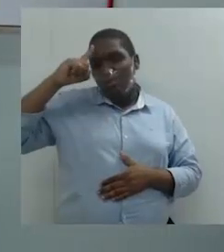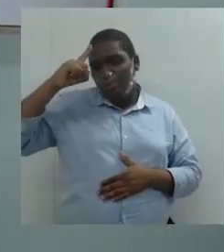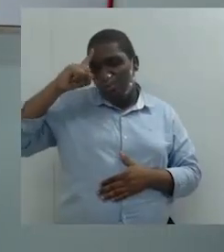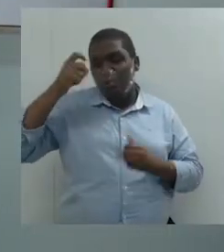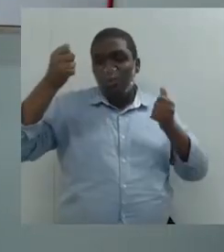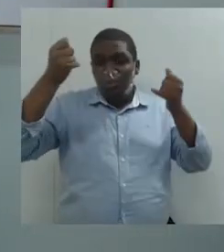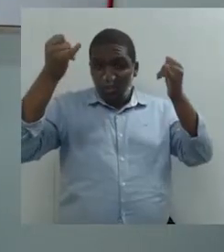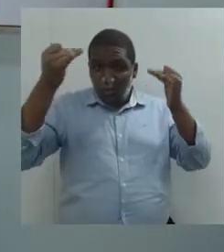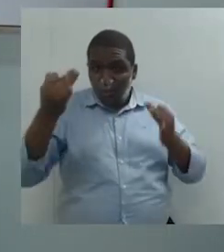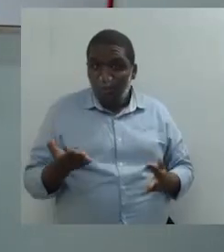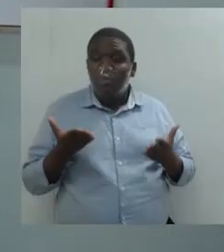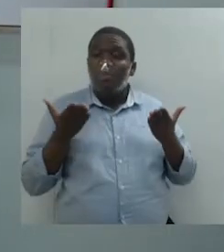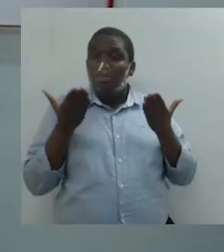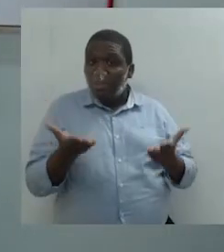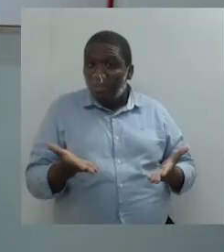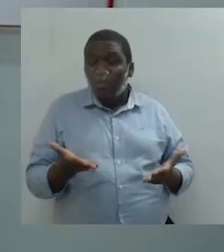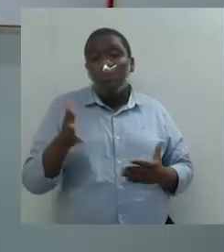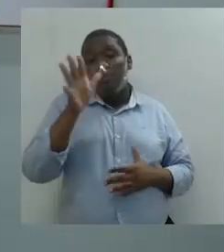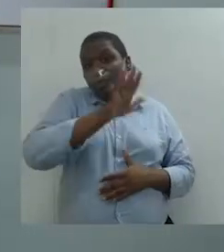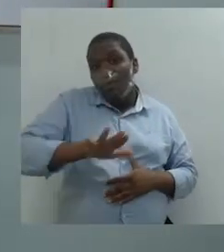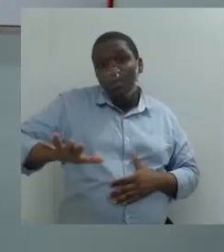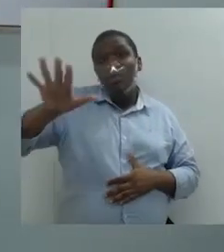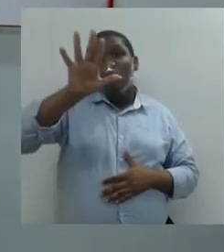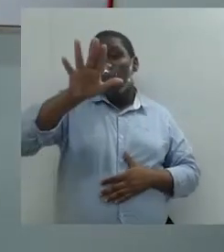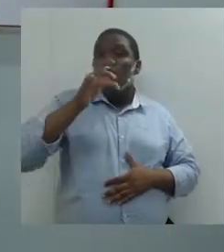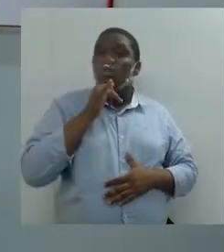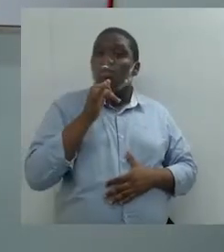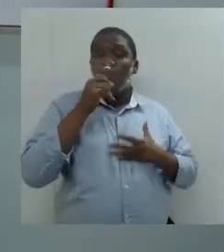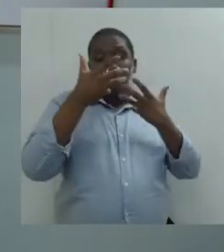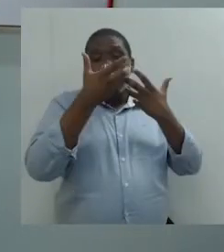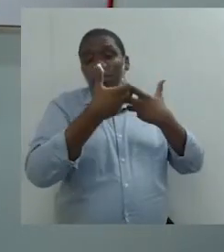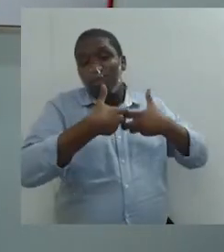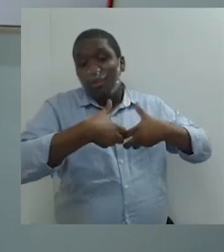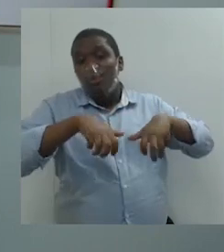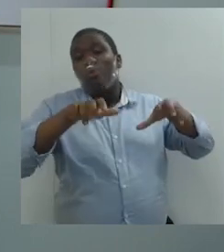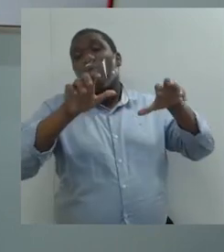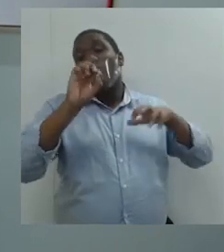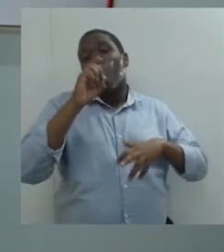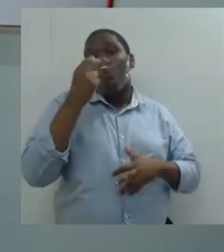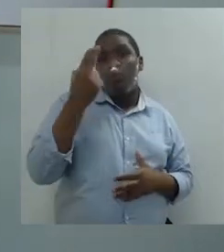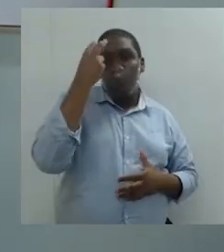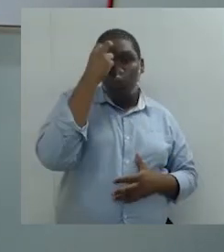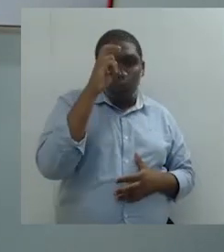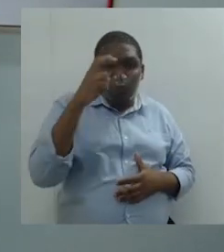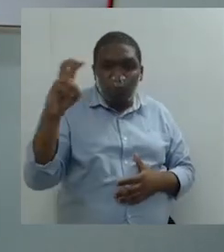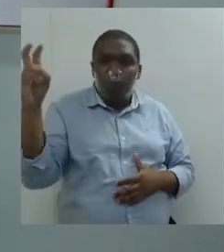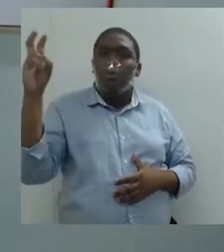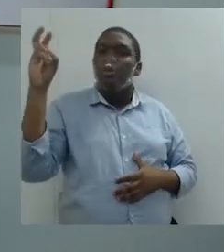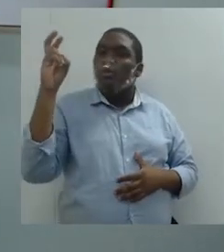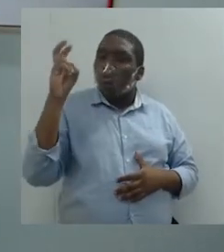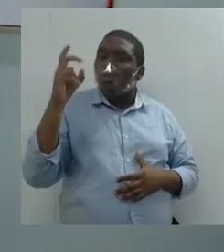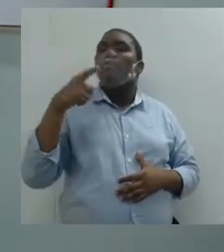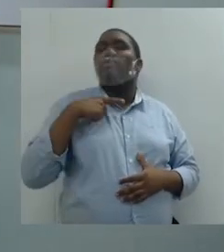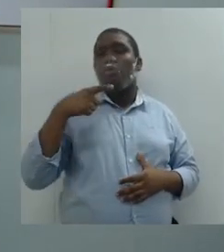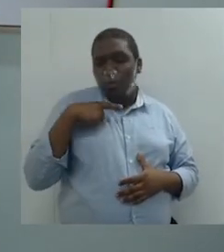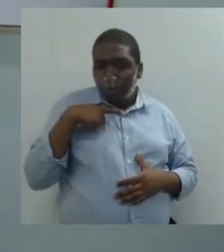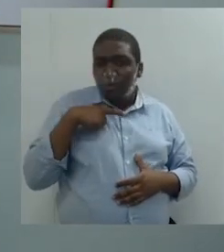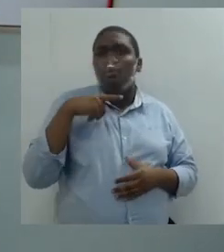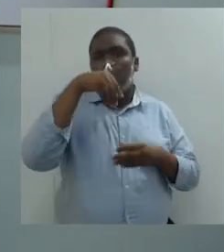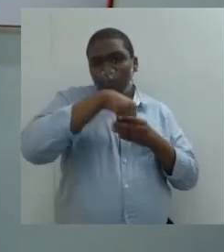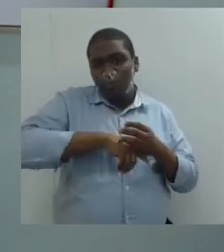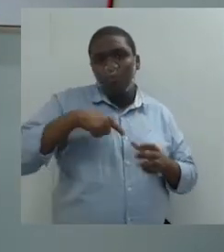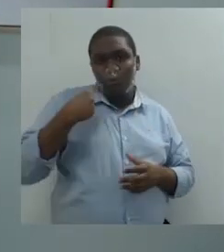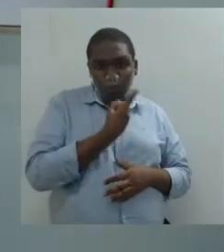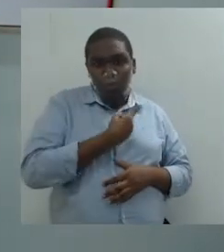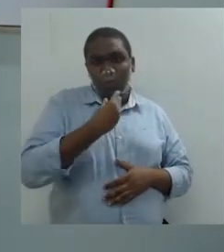de paisagem, seja uma paisagem natural, seja uma paisagem cultural, fazem parte do nosso dia a